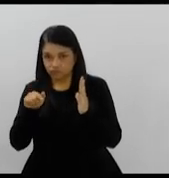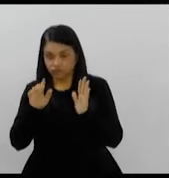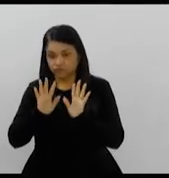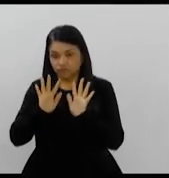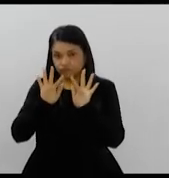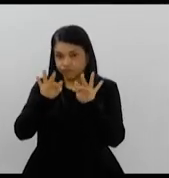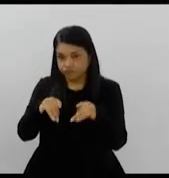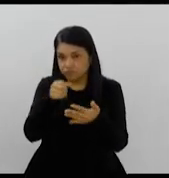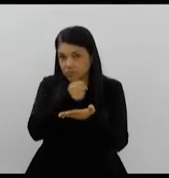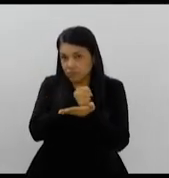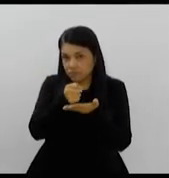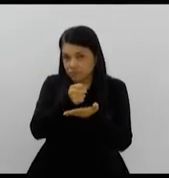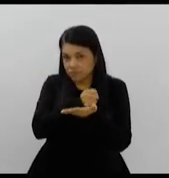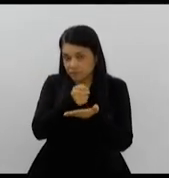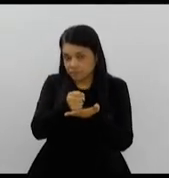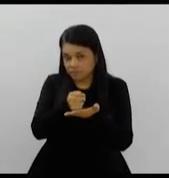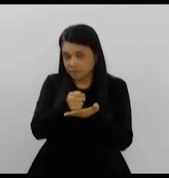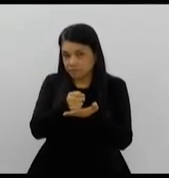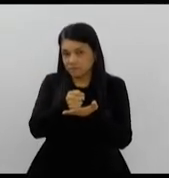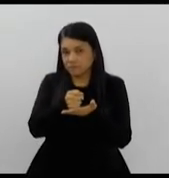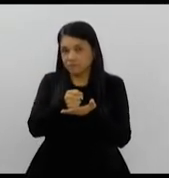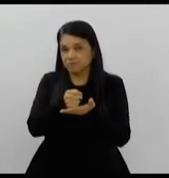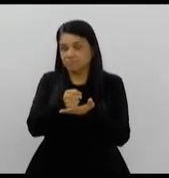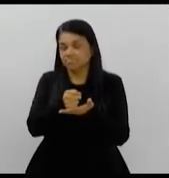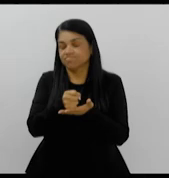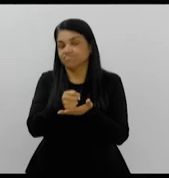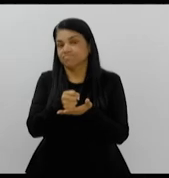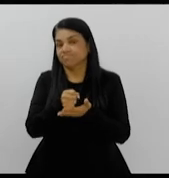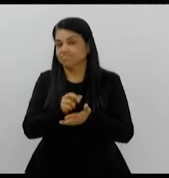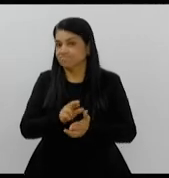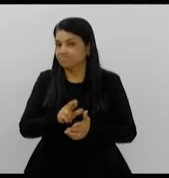dos contratos vigentes, na verdade,